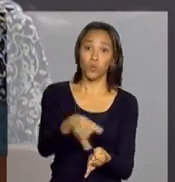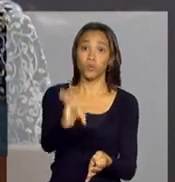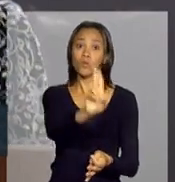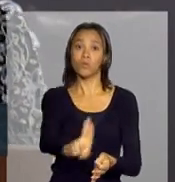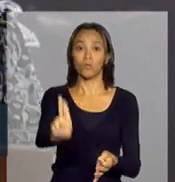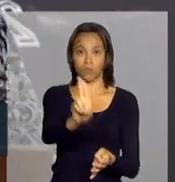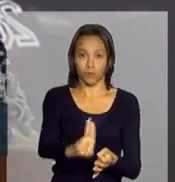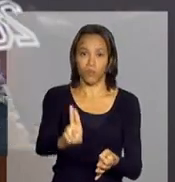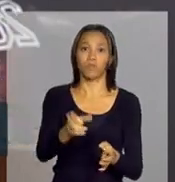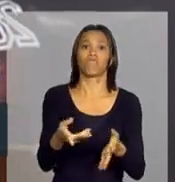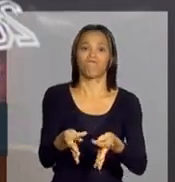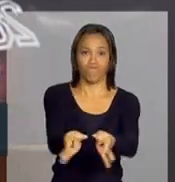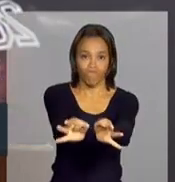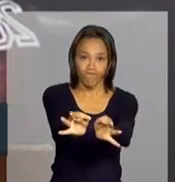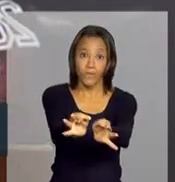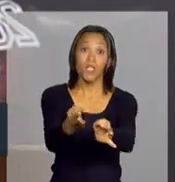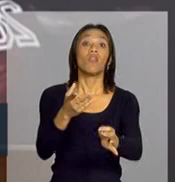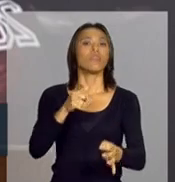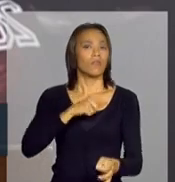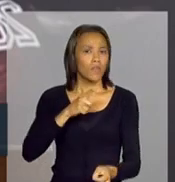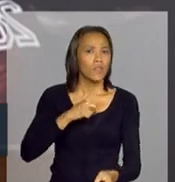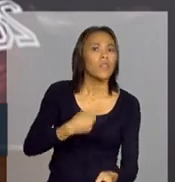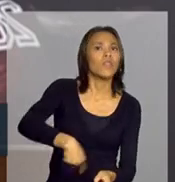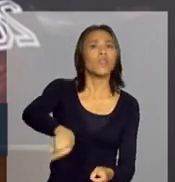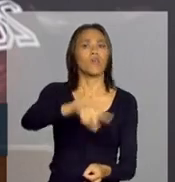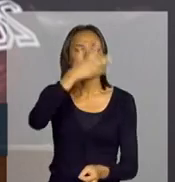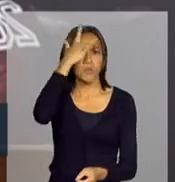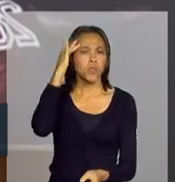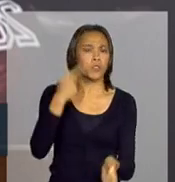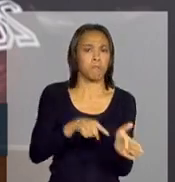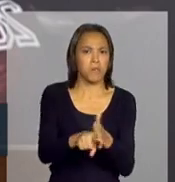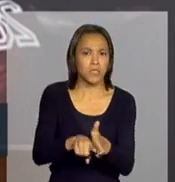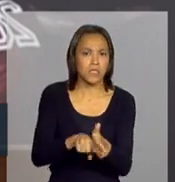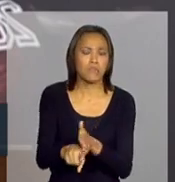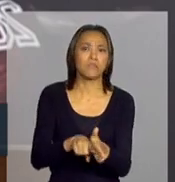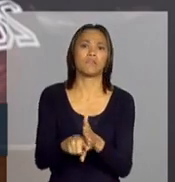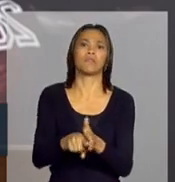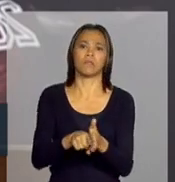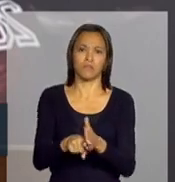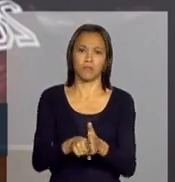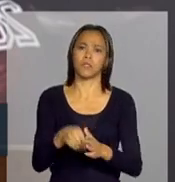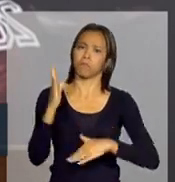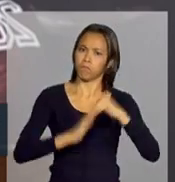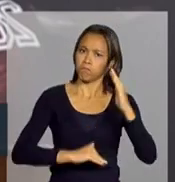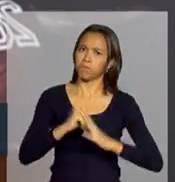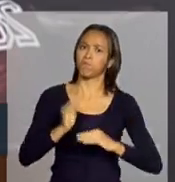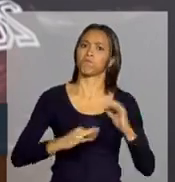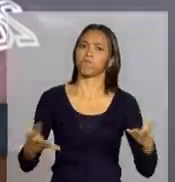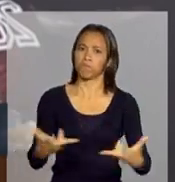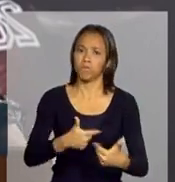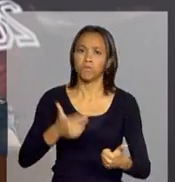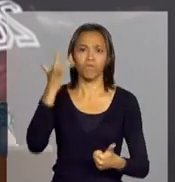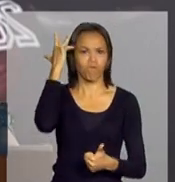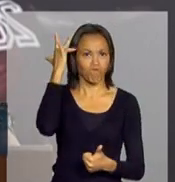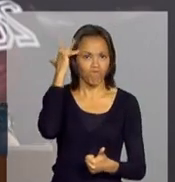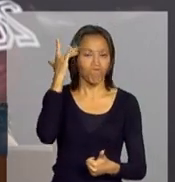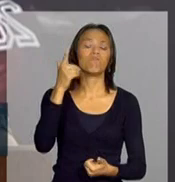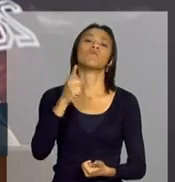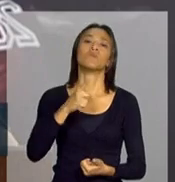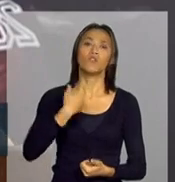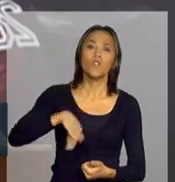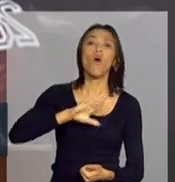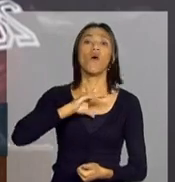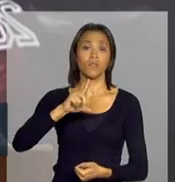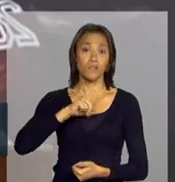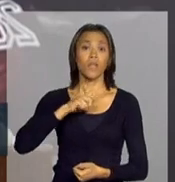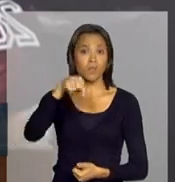inovação nós temos pesquisadores e cientistas qualificados nós temos